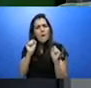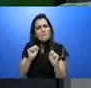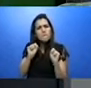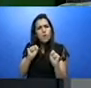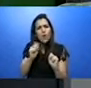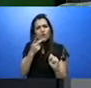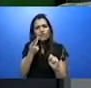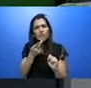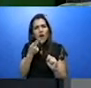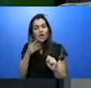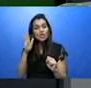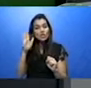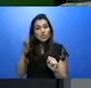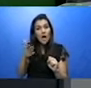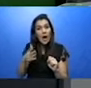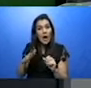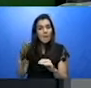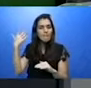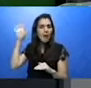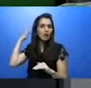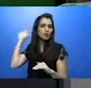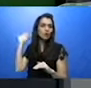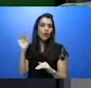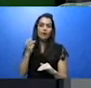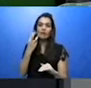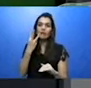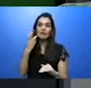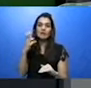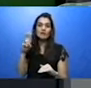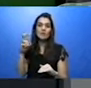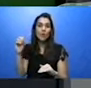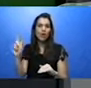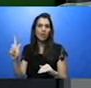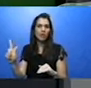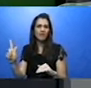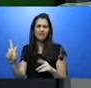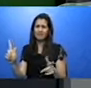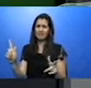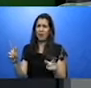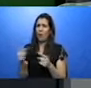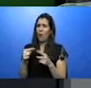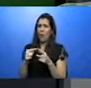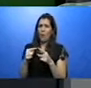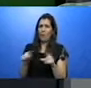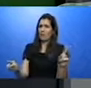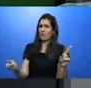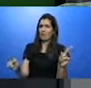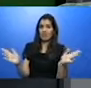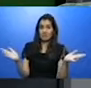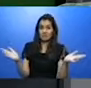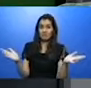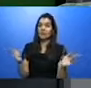falar, já se passaram 350 gramas? Se ficar muito estranho não combinar, não é aquele, tá